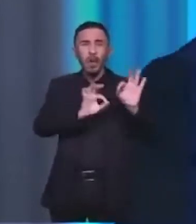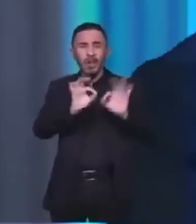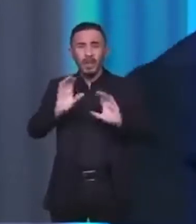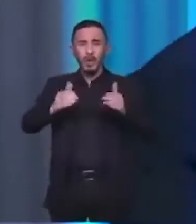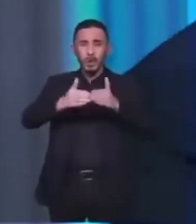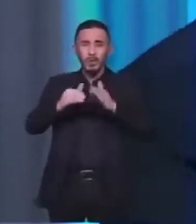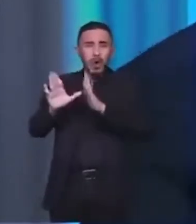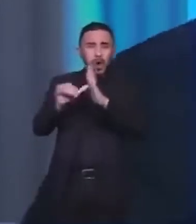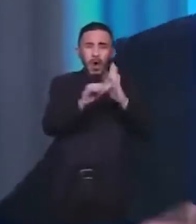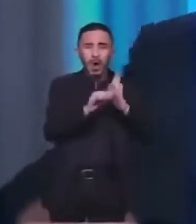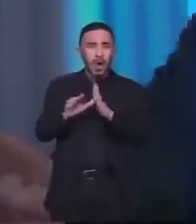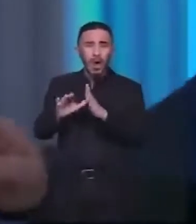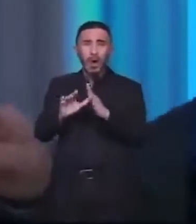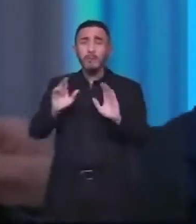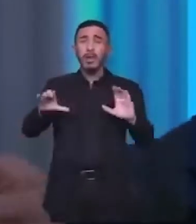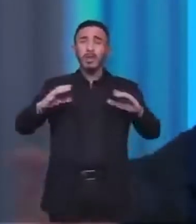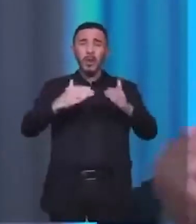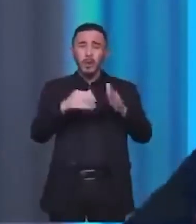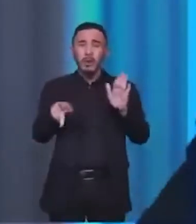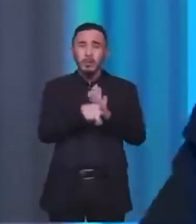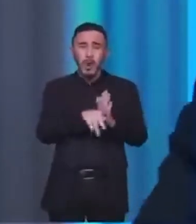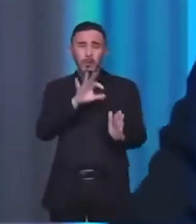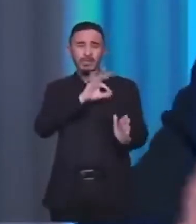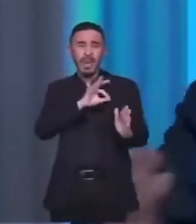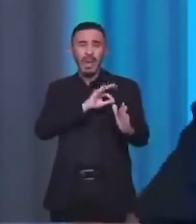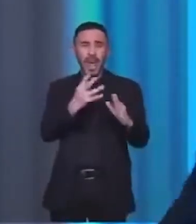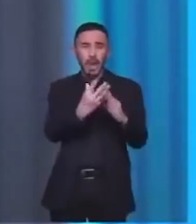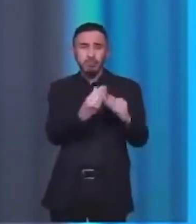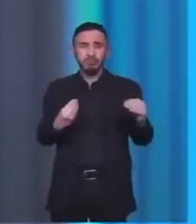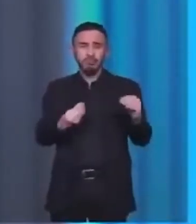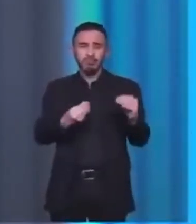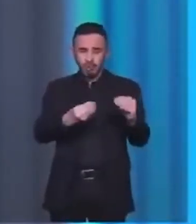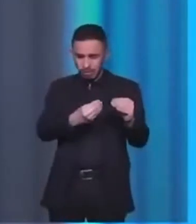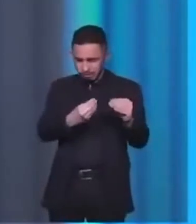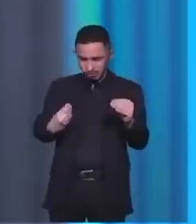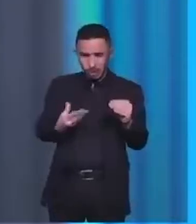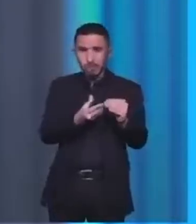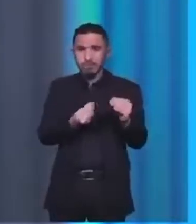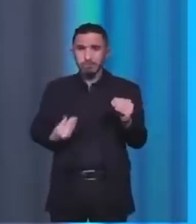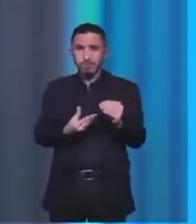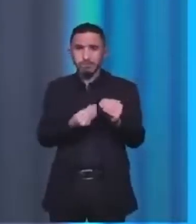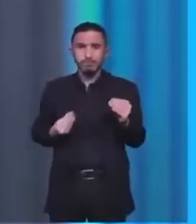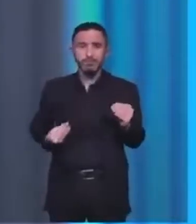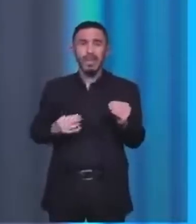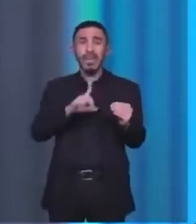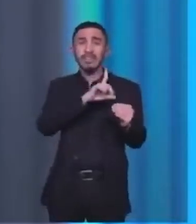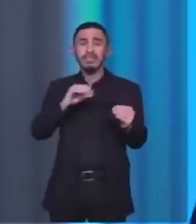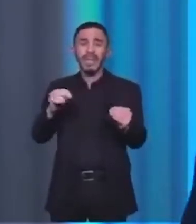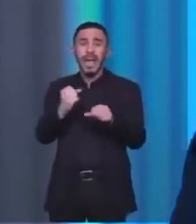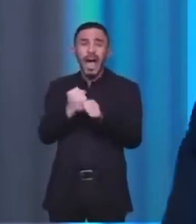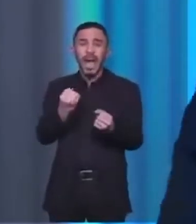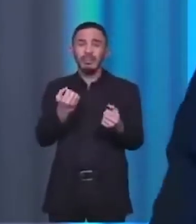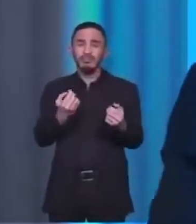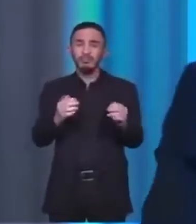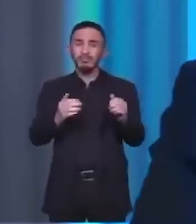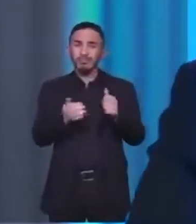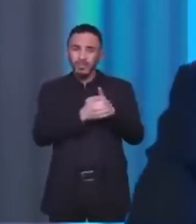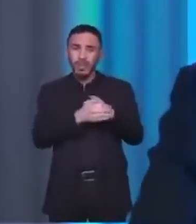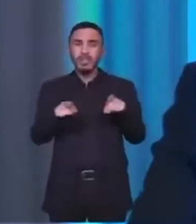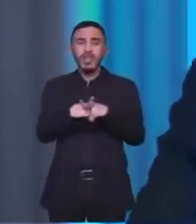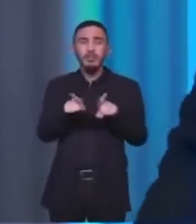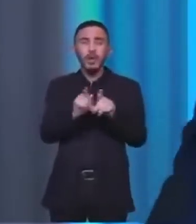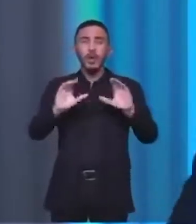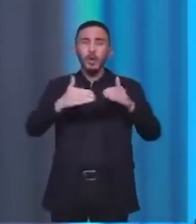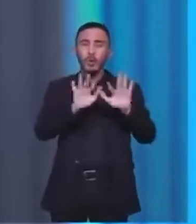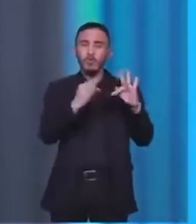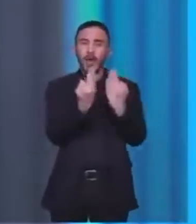quadrilha com a quadrilha da rachadinha dele, que ele decretou sigilo de 100 anos, com a rachadinha da família,